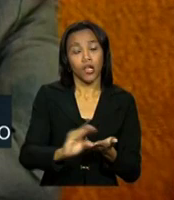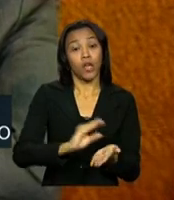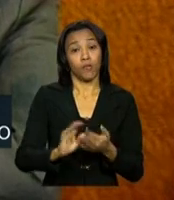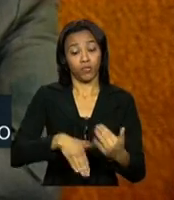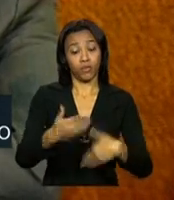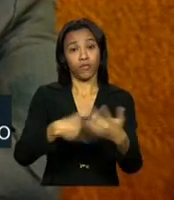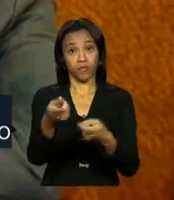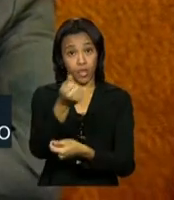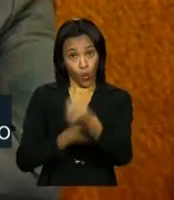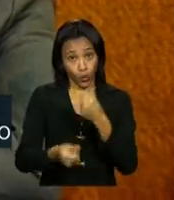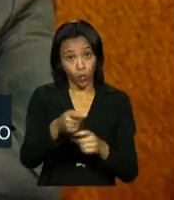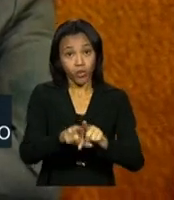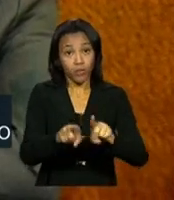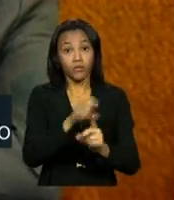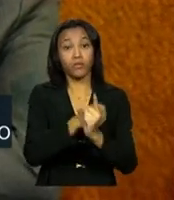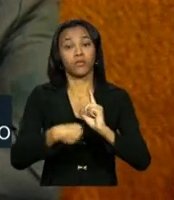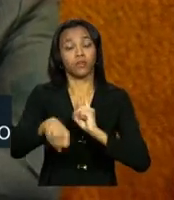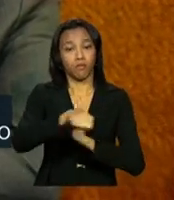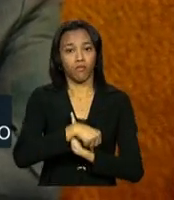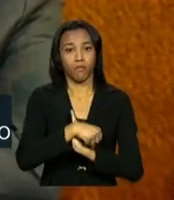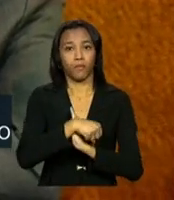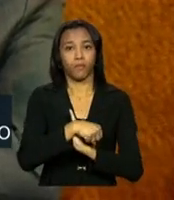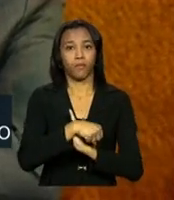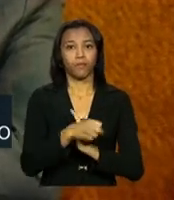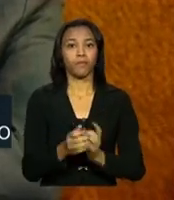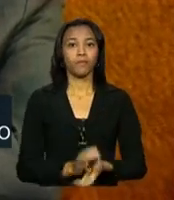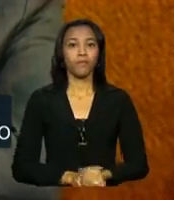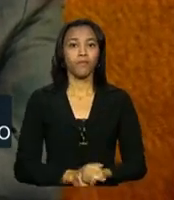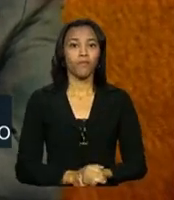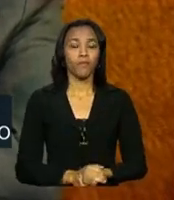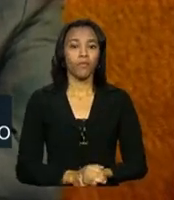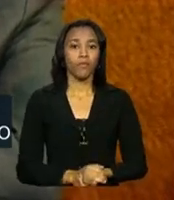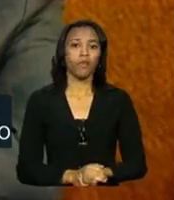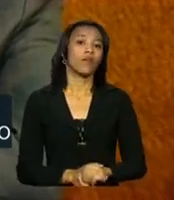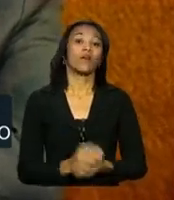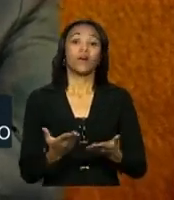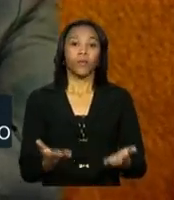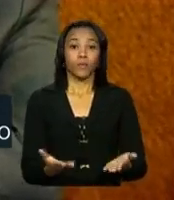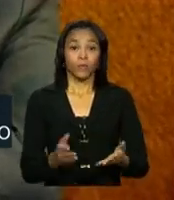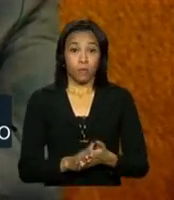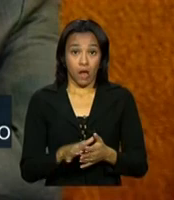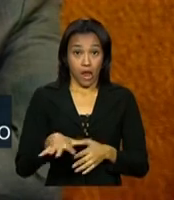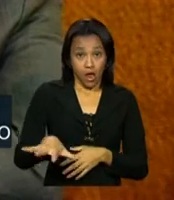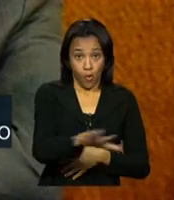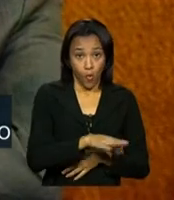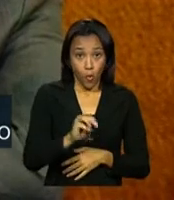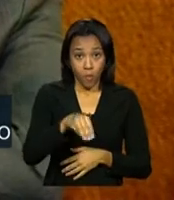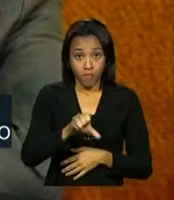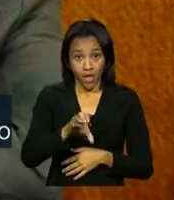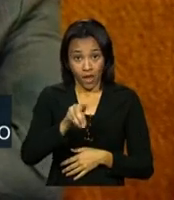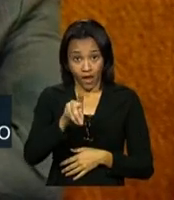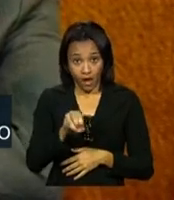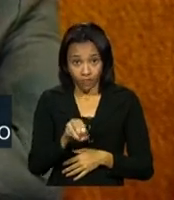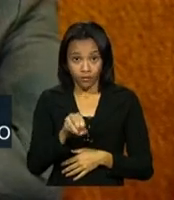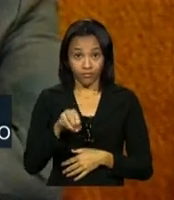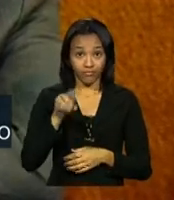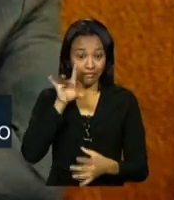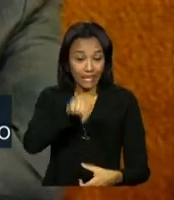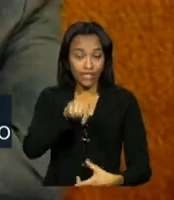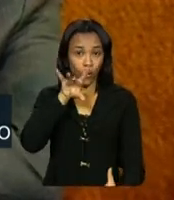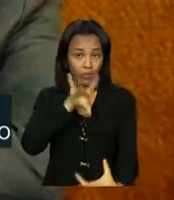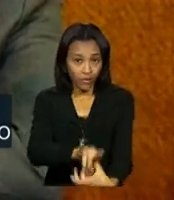e social o relacionamento estado mercado Nesse contexto é